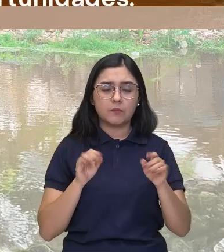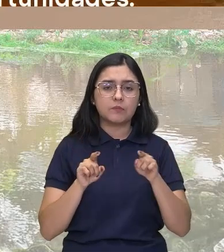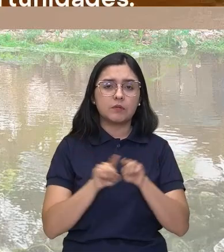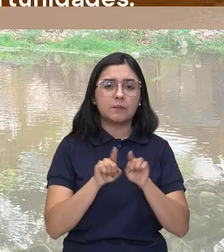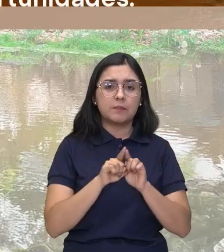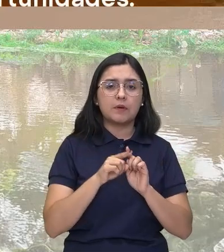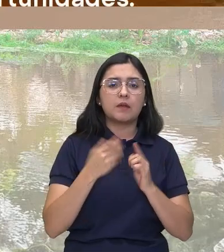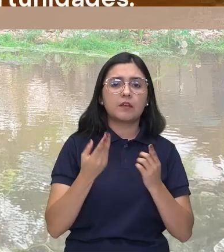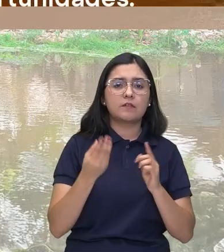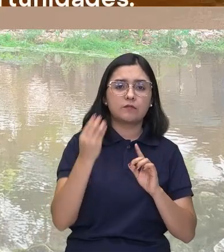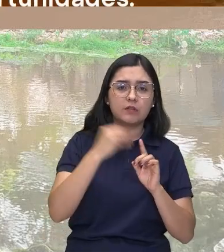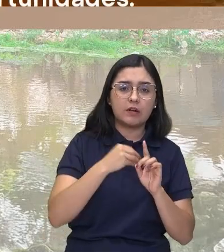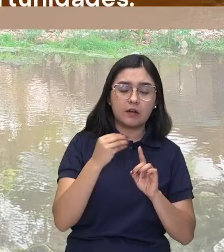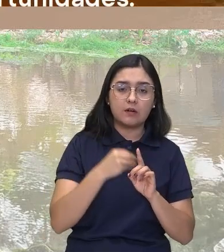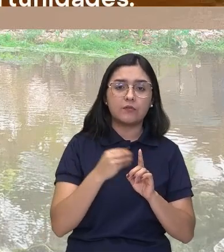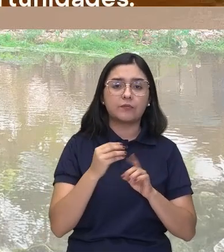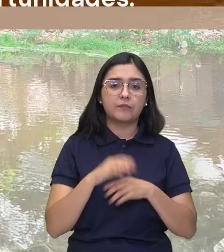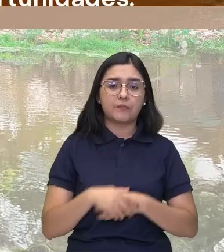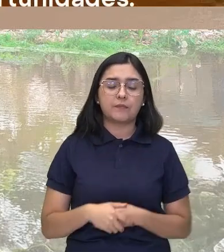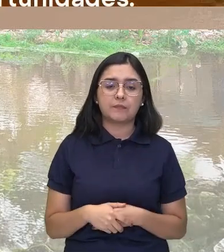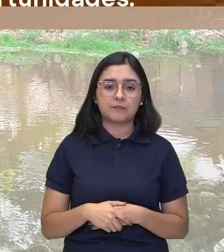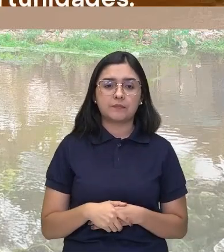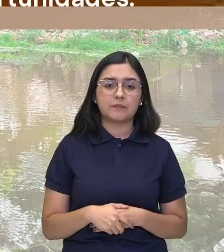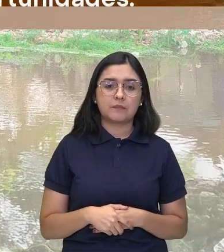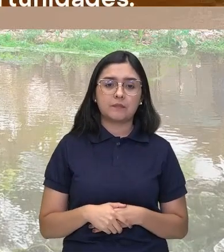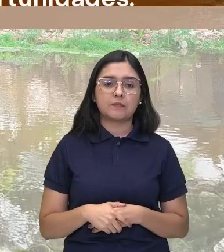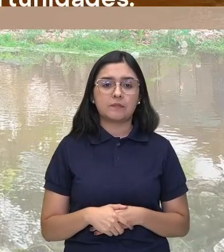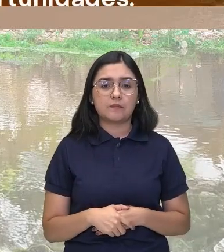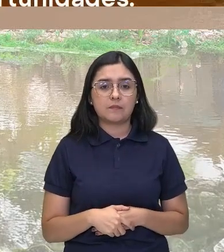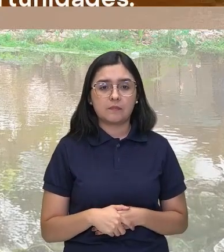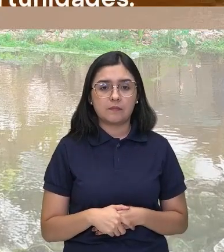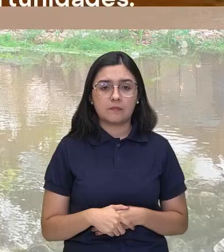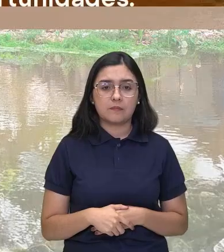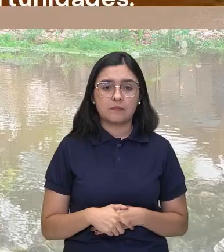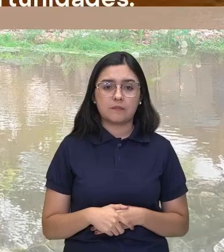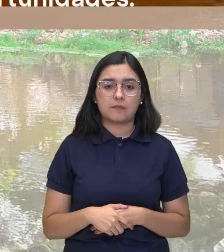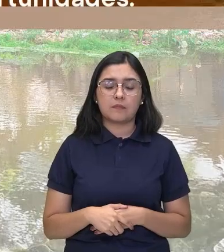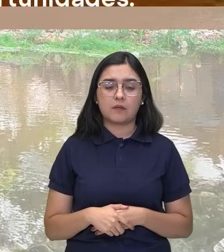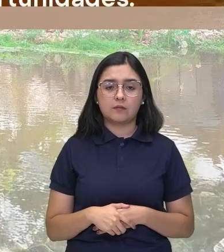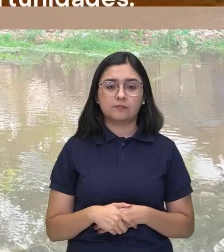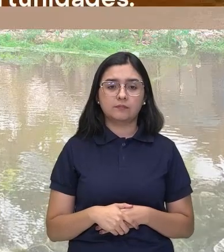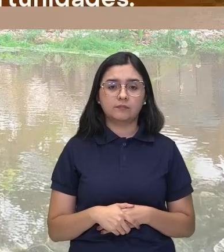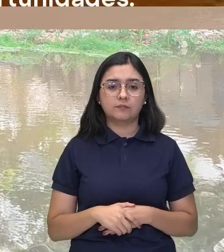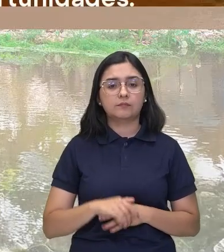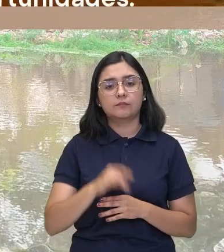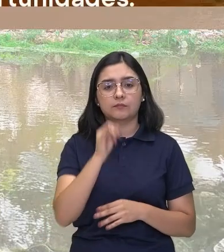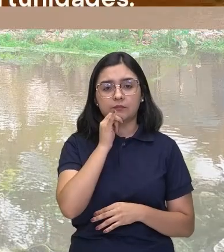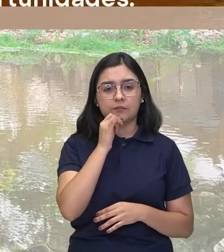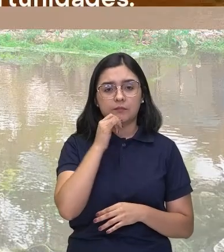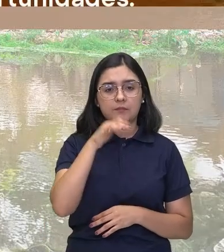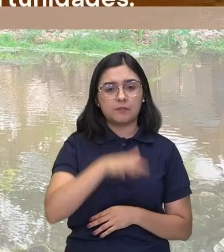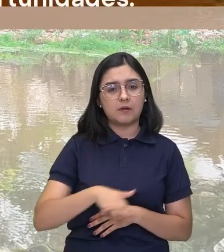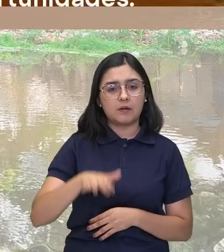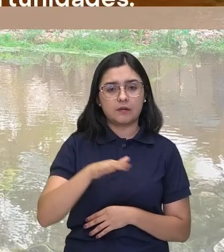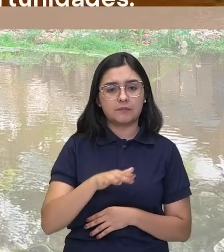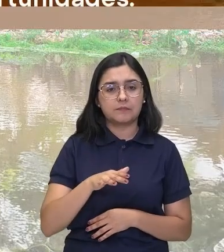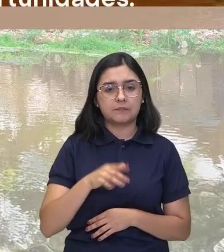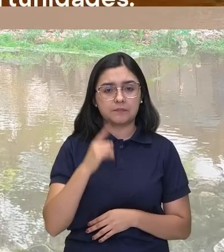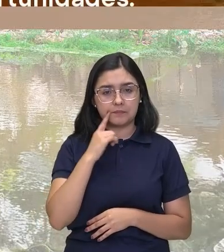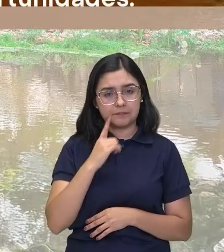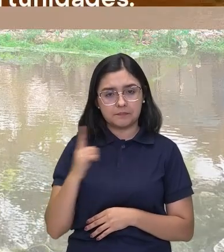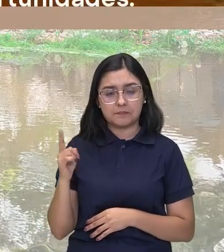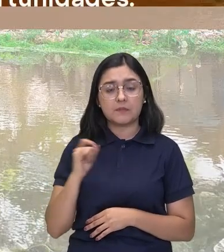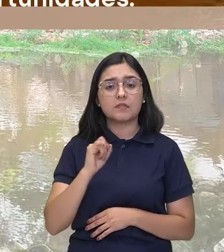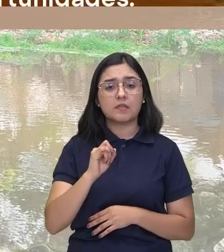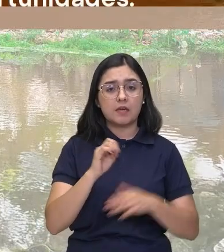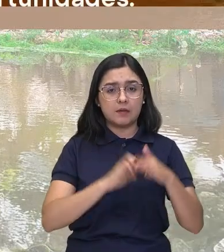vulnerabilidade, como a gente chama, elas estão mais fragilizadas nesse sentido. Então, uma área como essa aqui, se uma empresa comprar essa